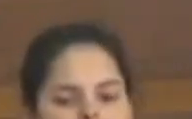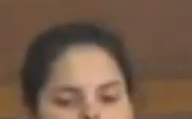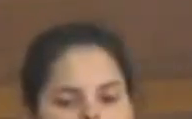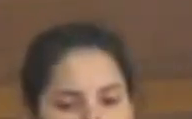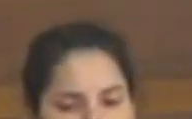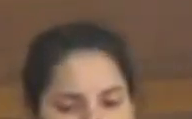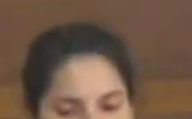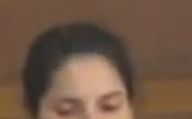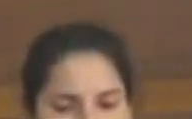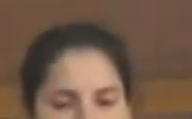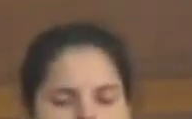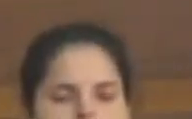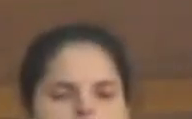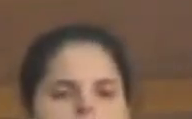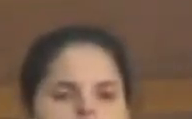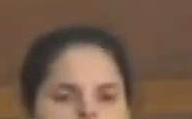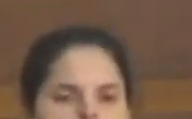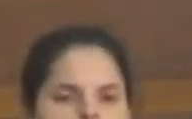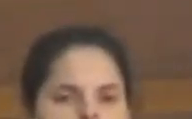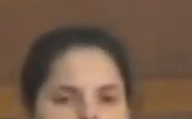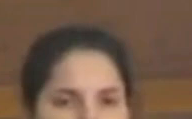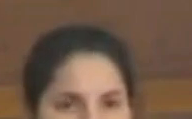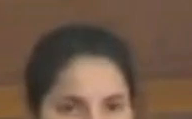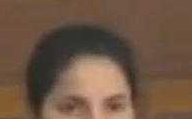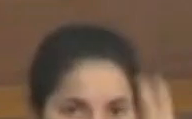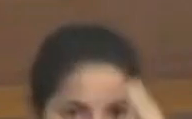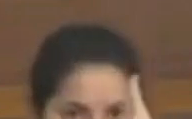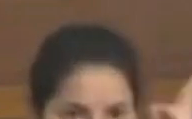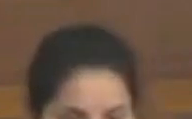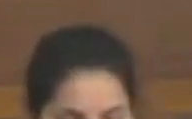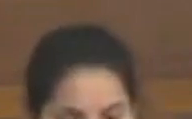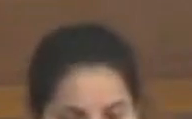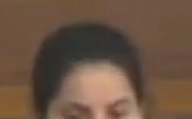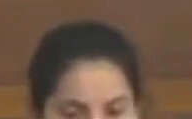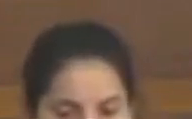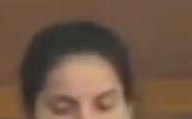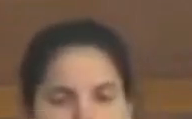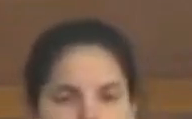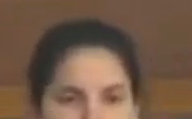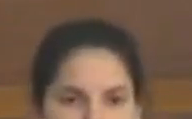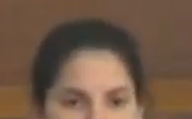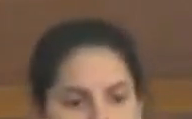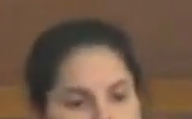e conto com todos. Como líder do governo, já peço, vamos ajudar a nova